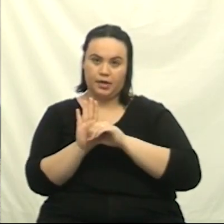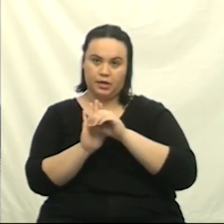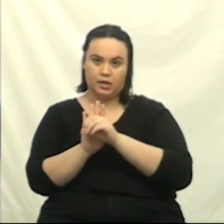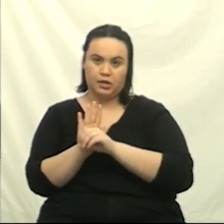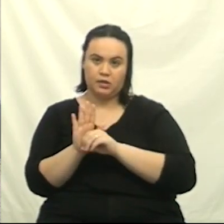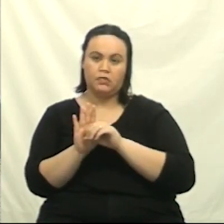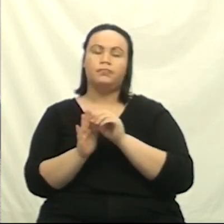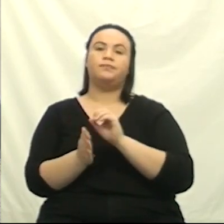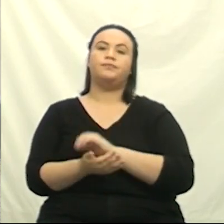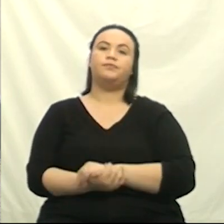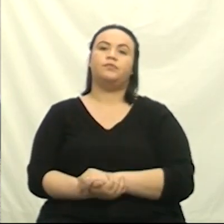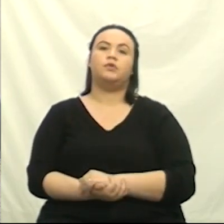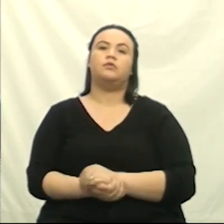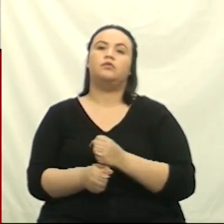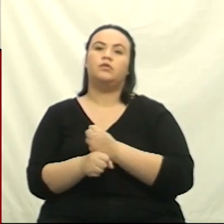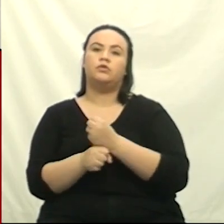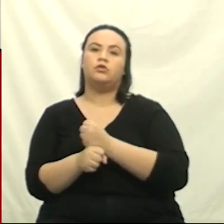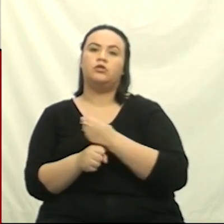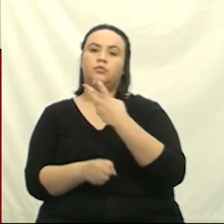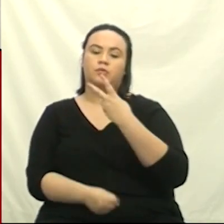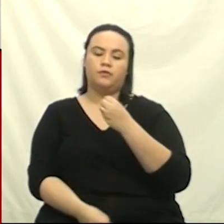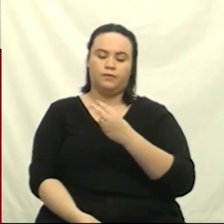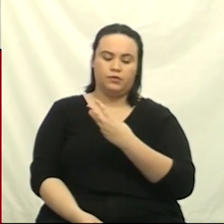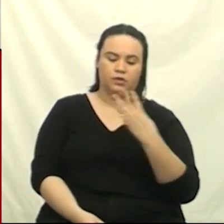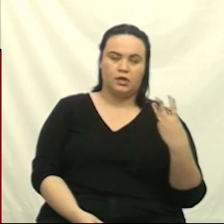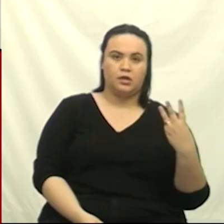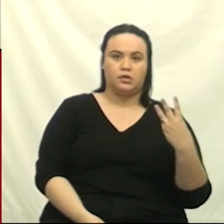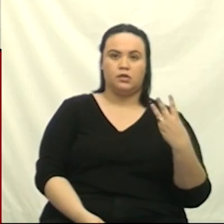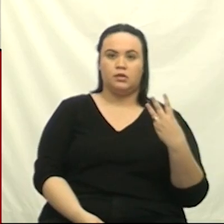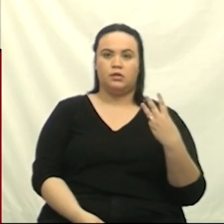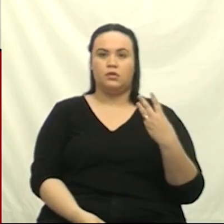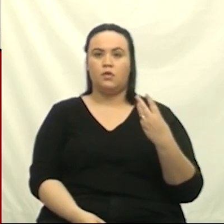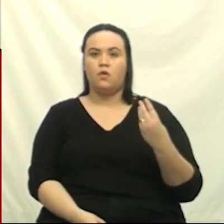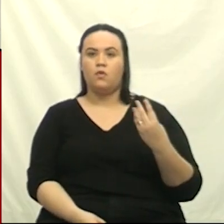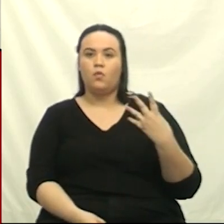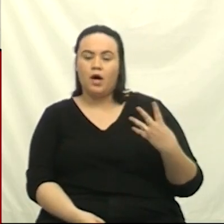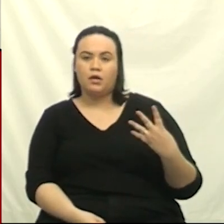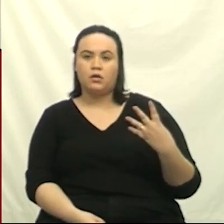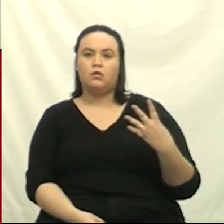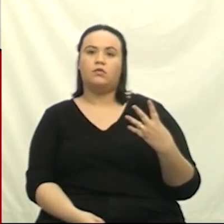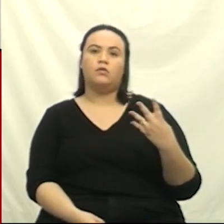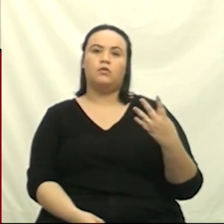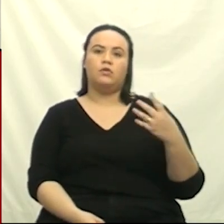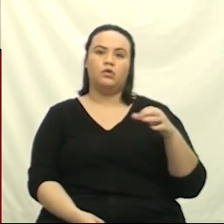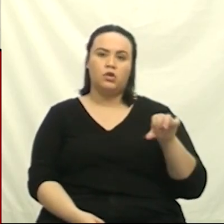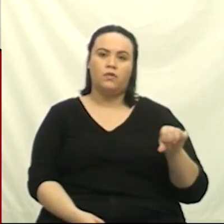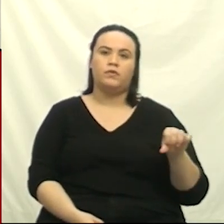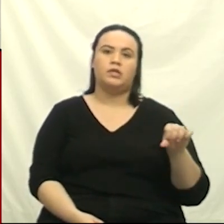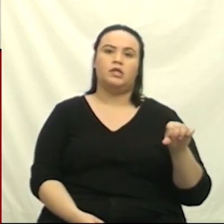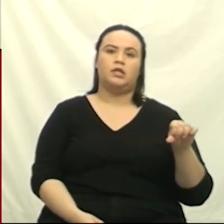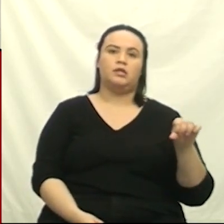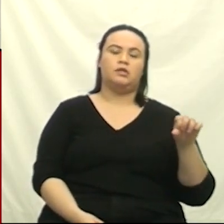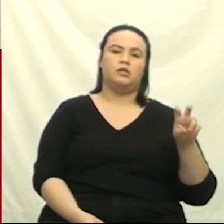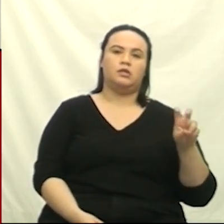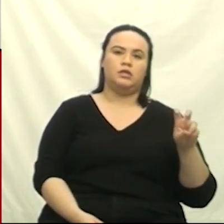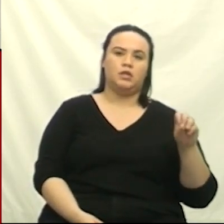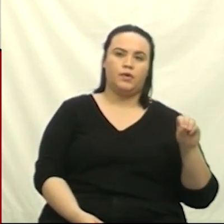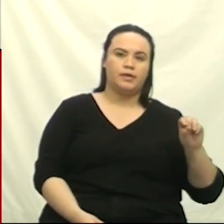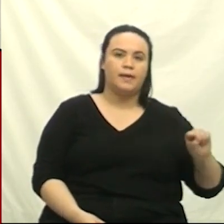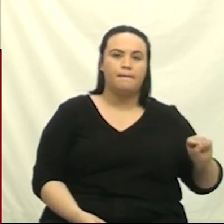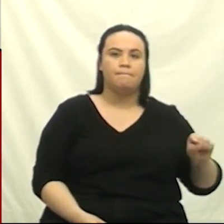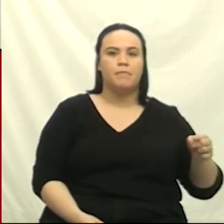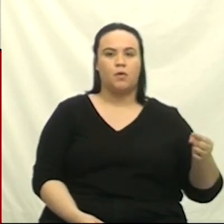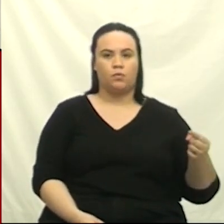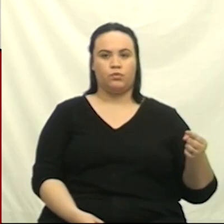exercício de 2023 no valor de 4 milhões 950 mil